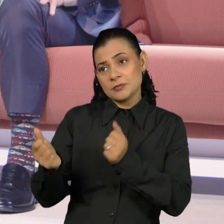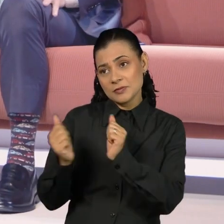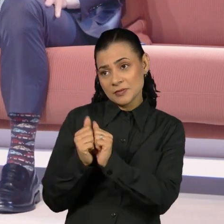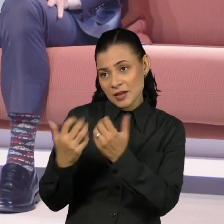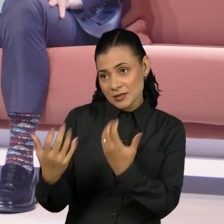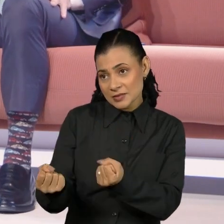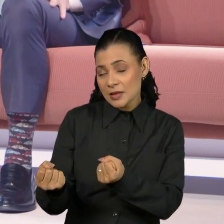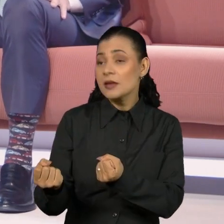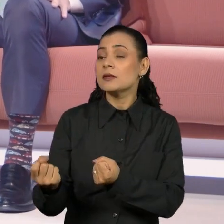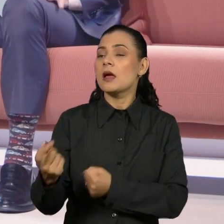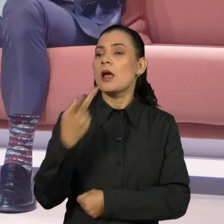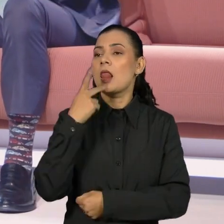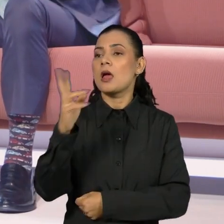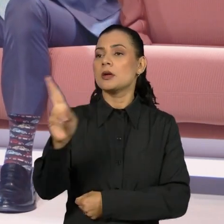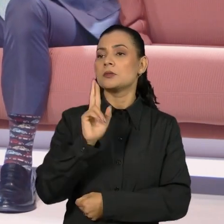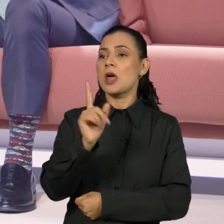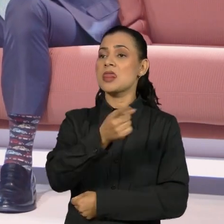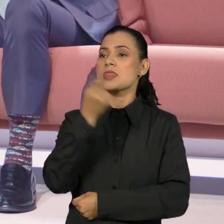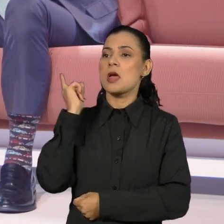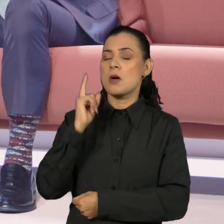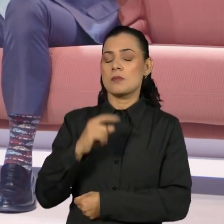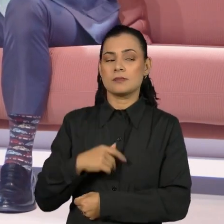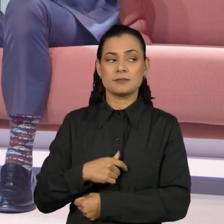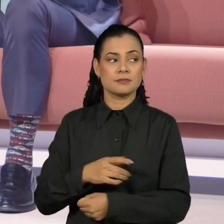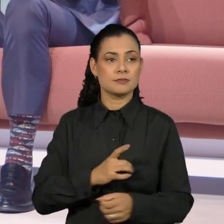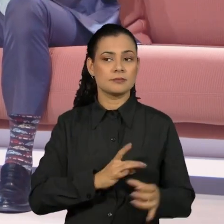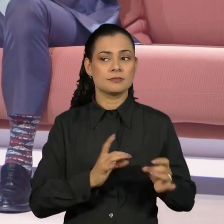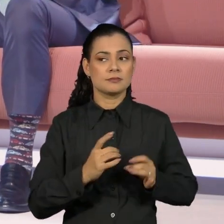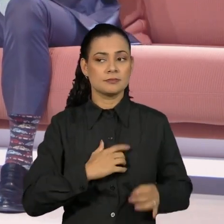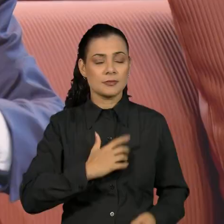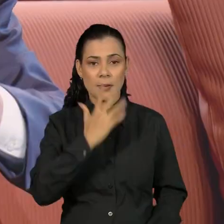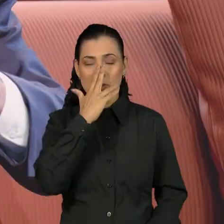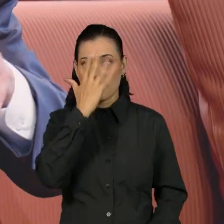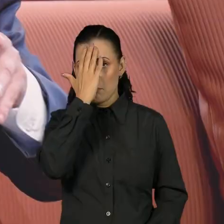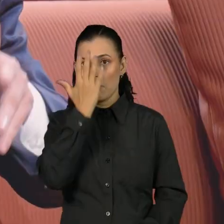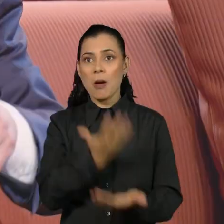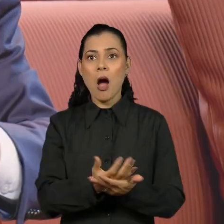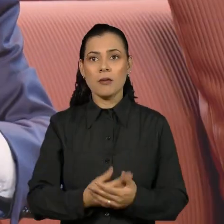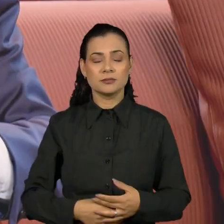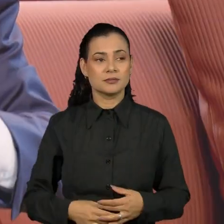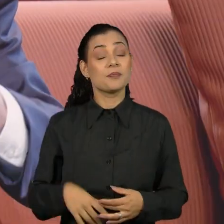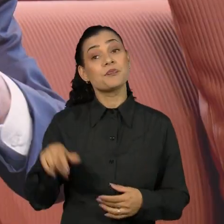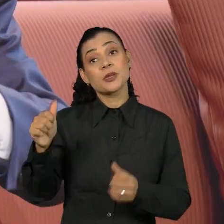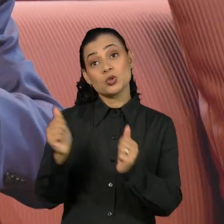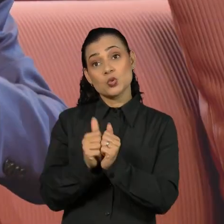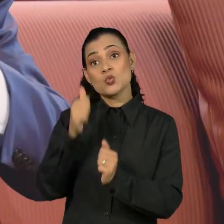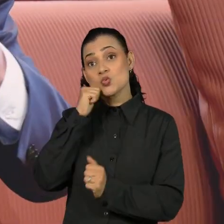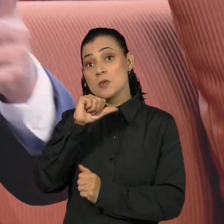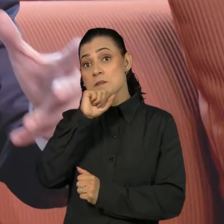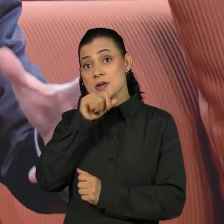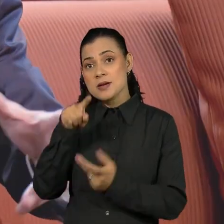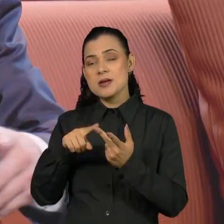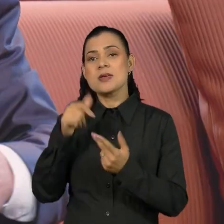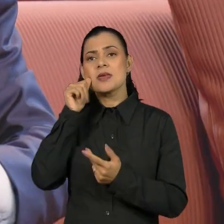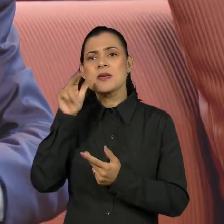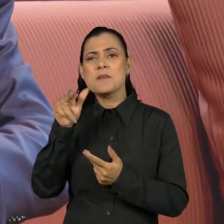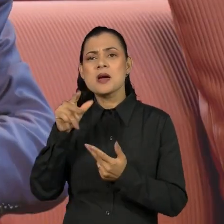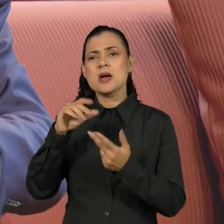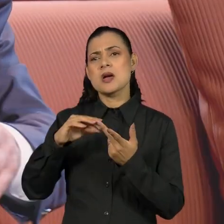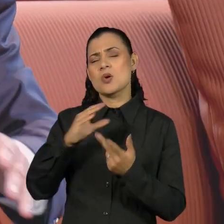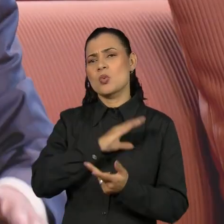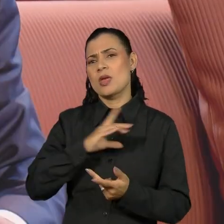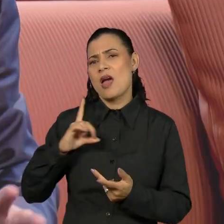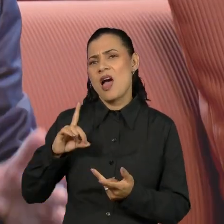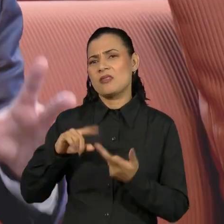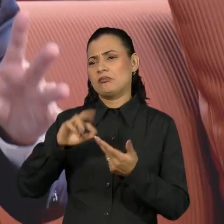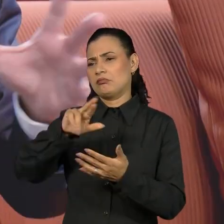ela diz não. Não. E ela estava numa mesa que, com a mãe, mais irmão, irmã, cunhado,